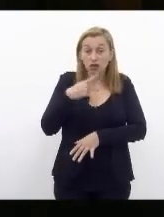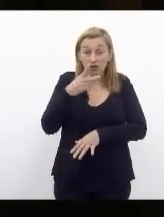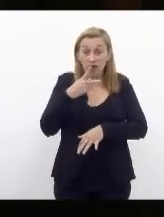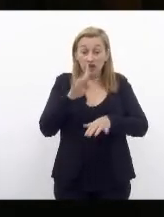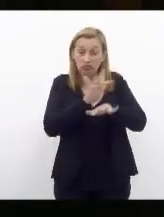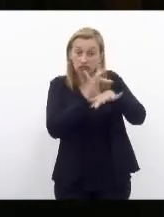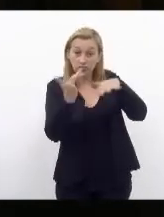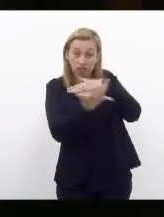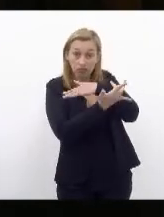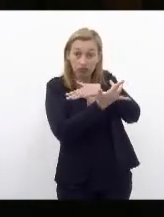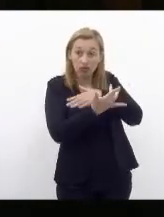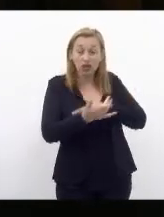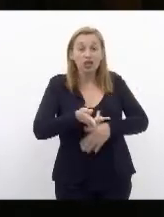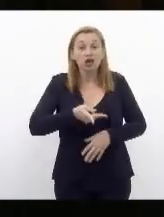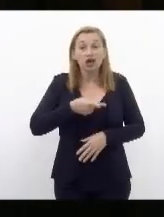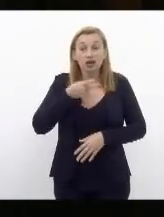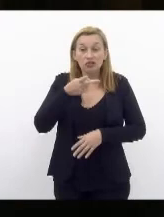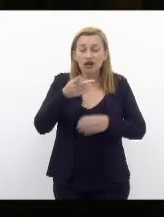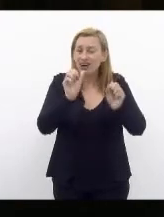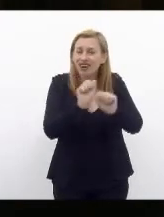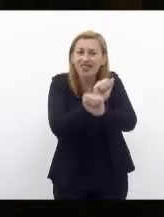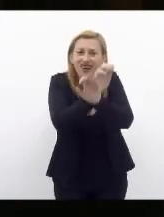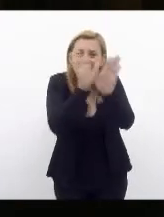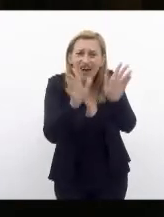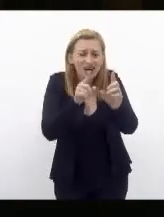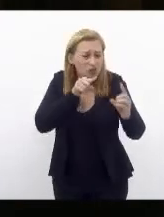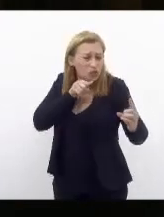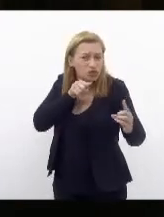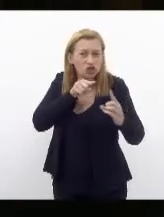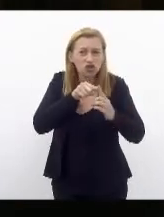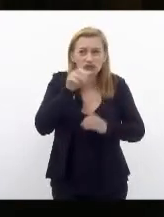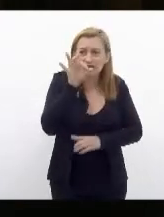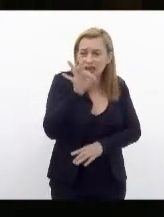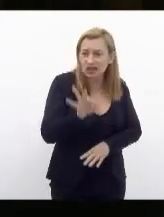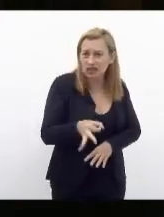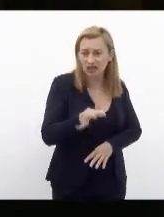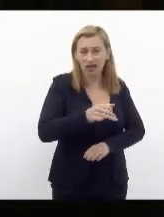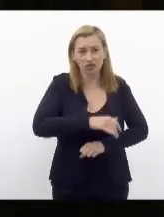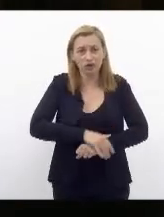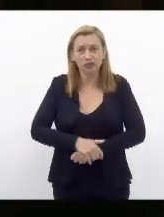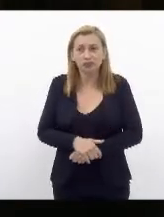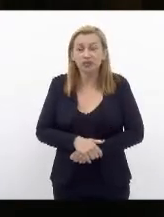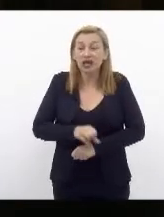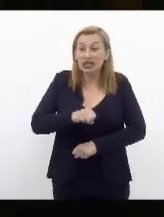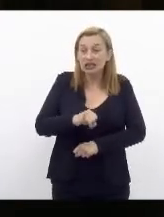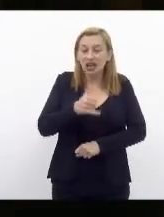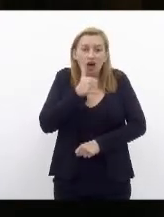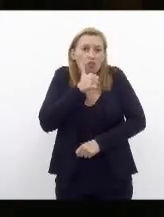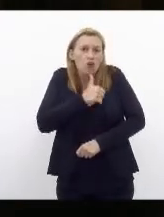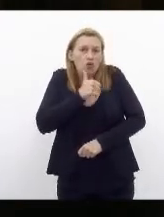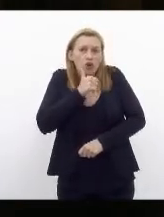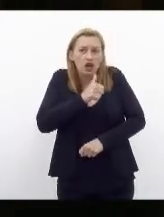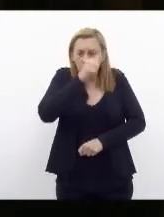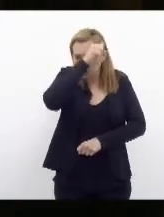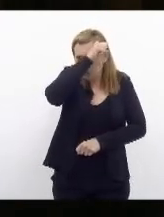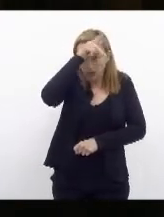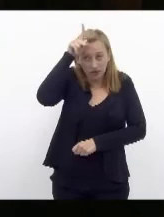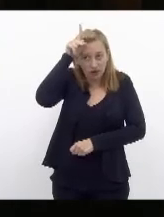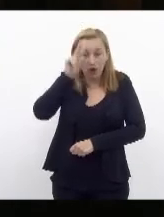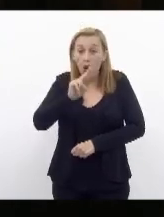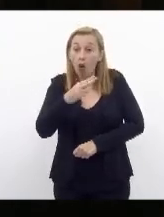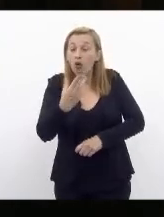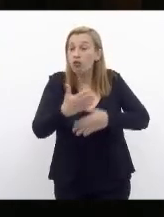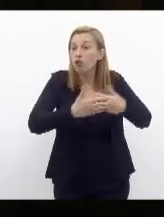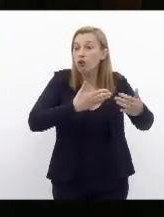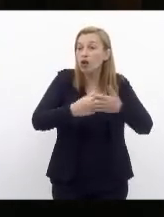sociais, ele bota de forma clara e objetiva que se a mulher do prefeito ou